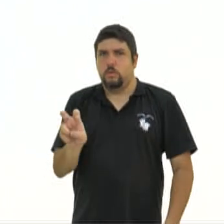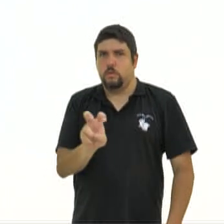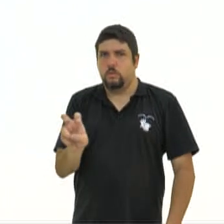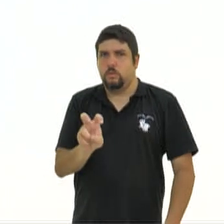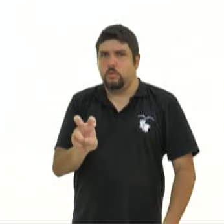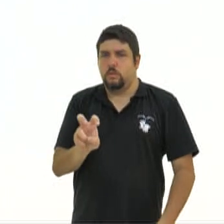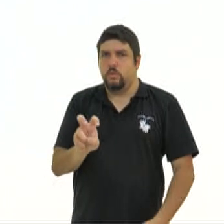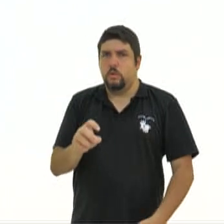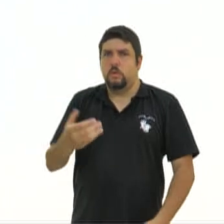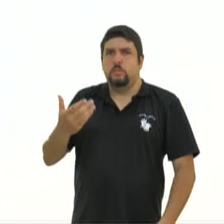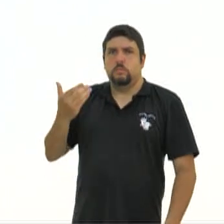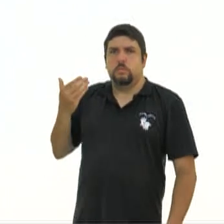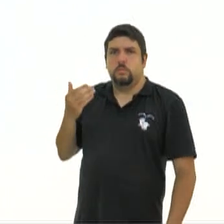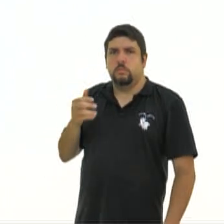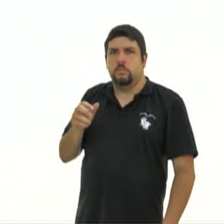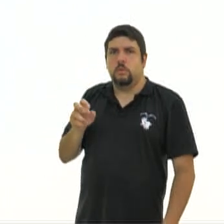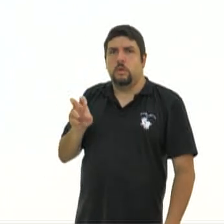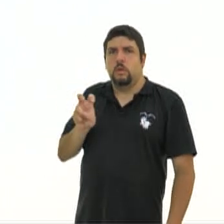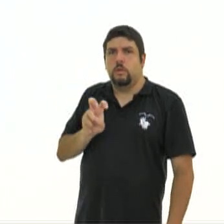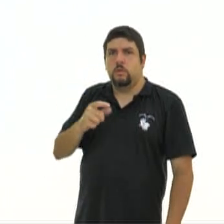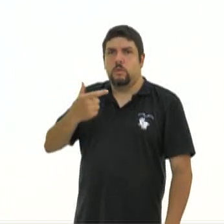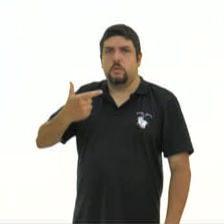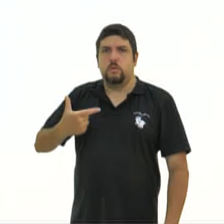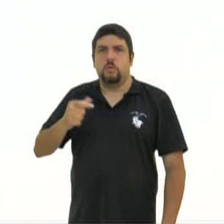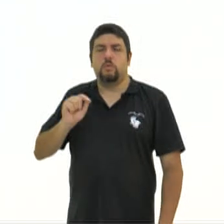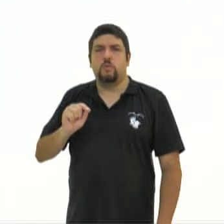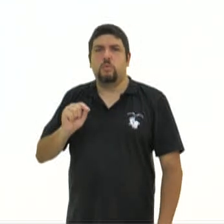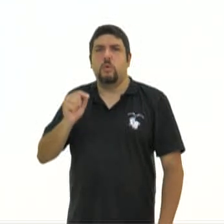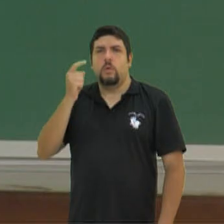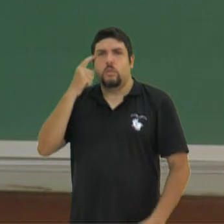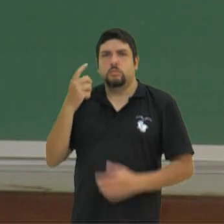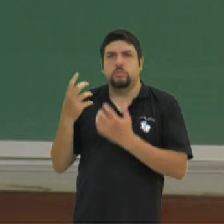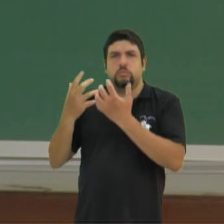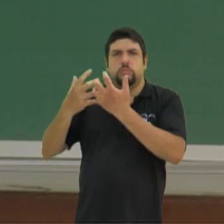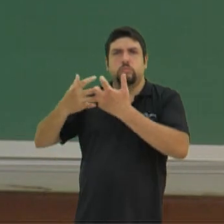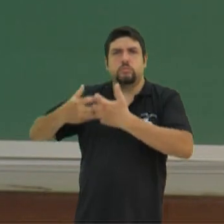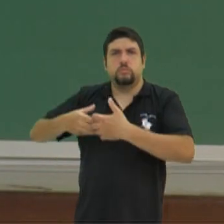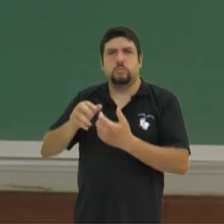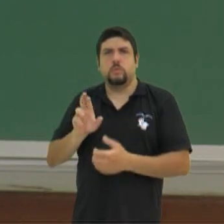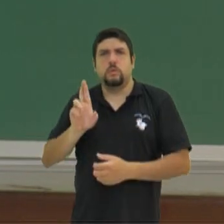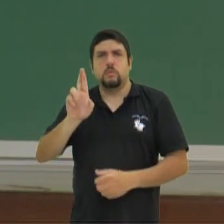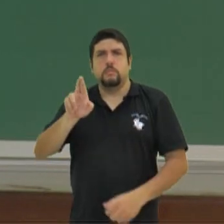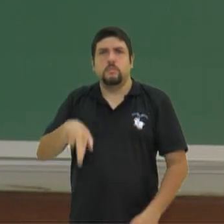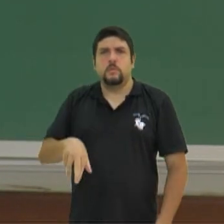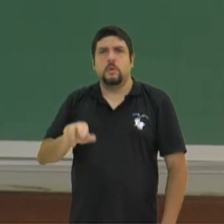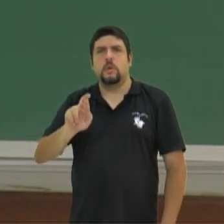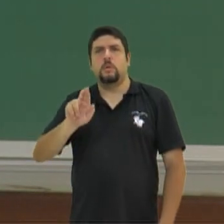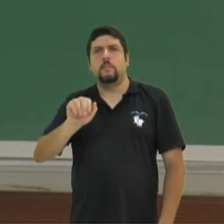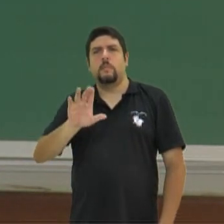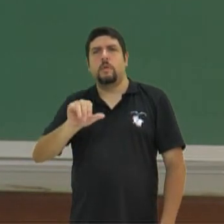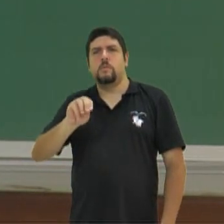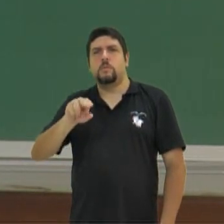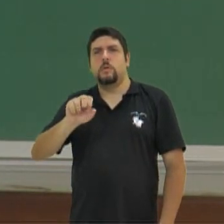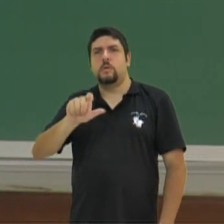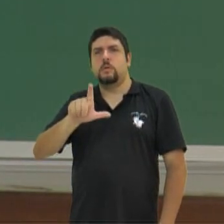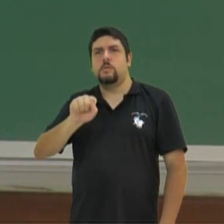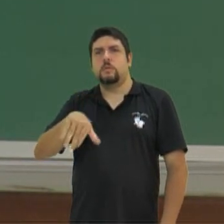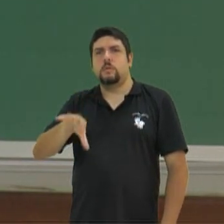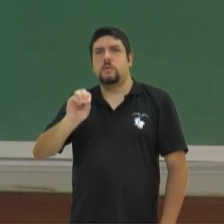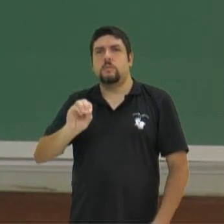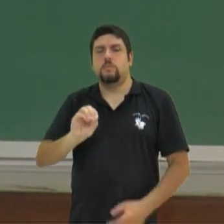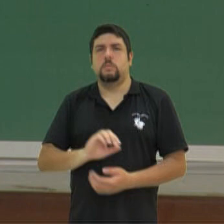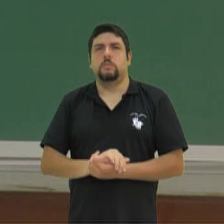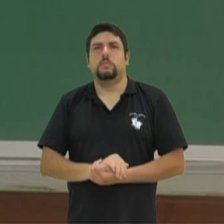gente está estudando o racionalismo a partir desse filósofo tão importante. Vamos retomar,